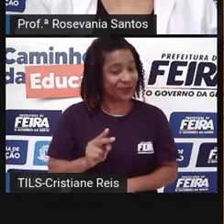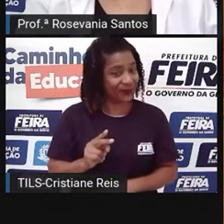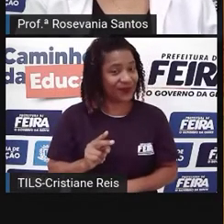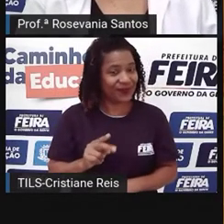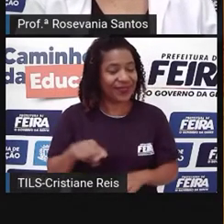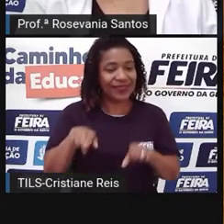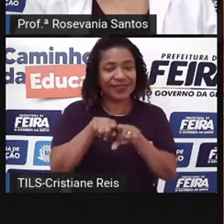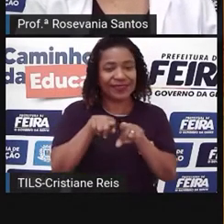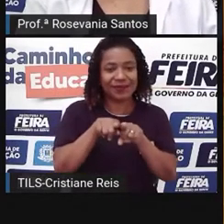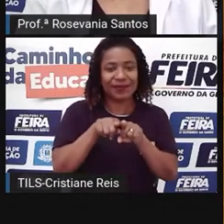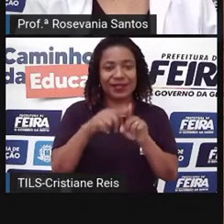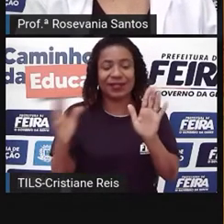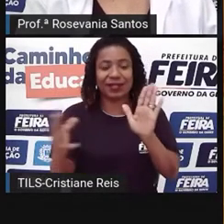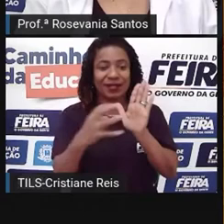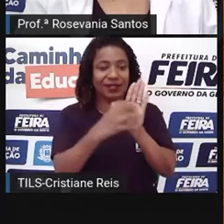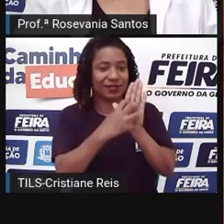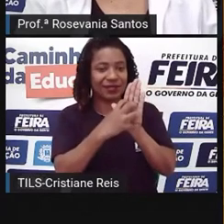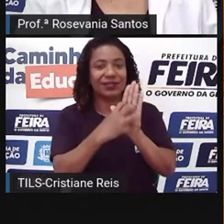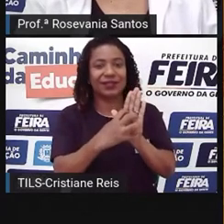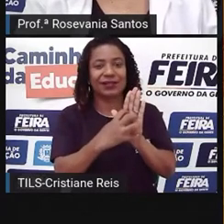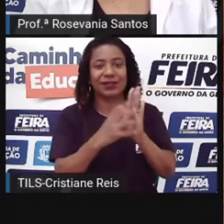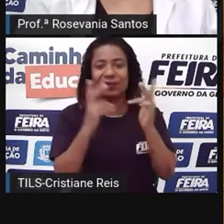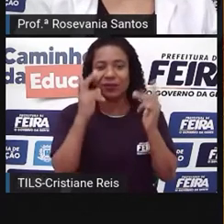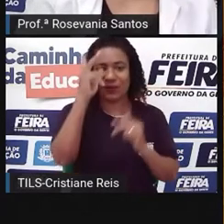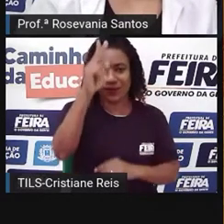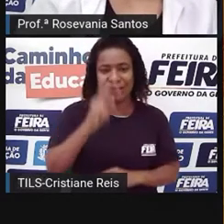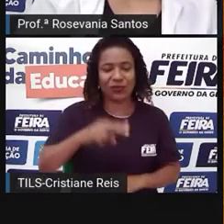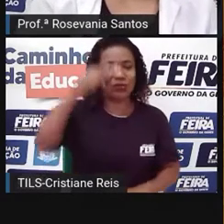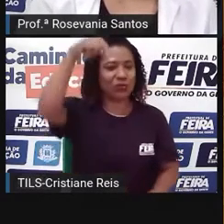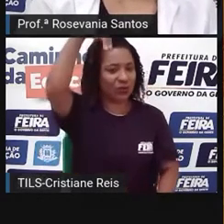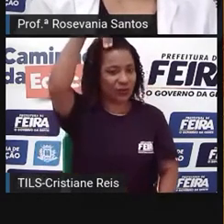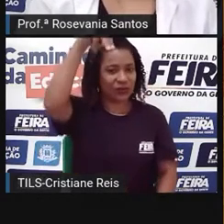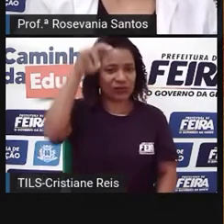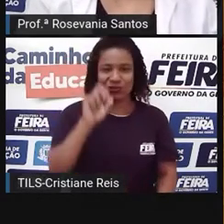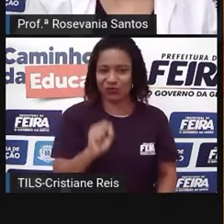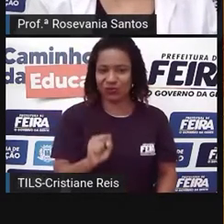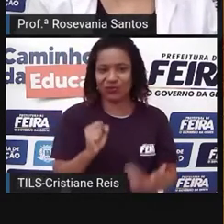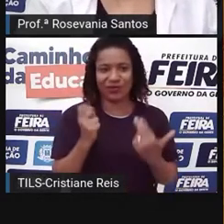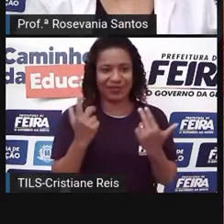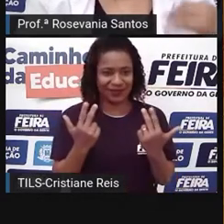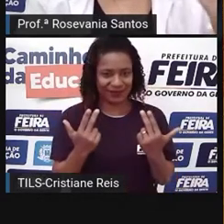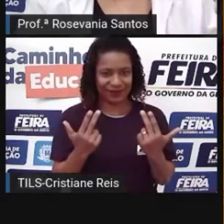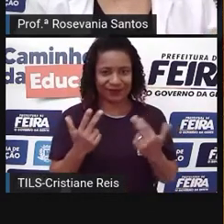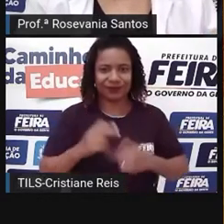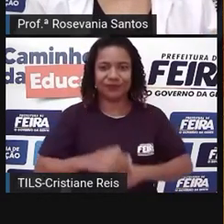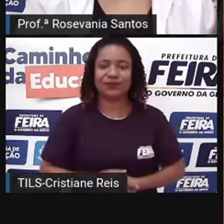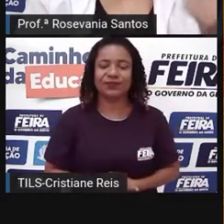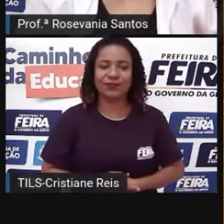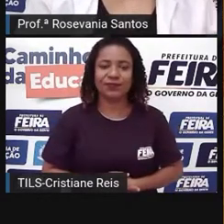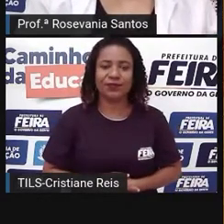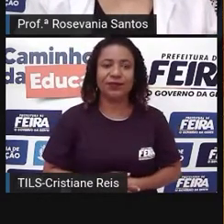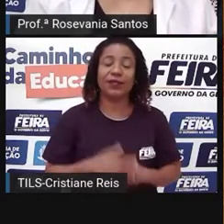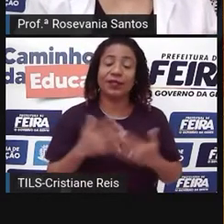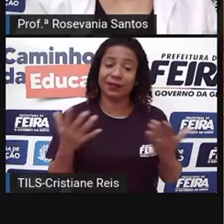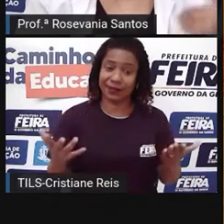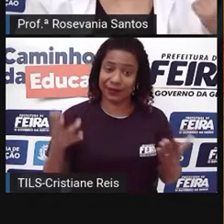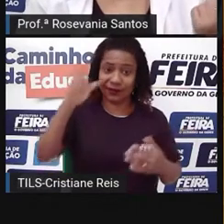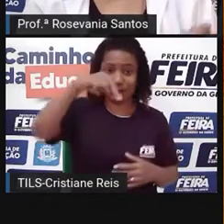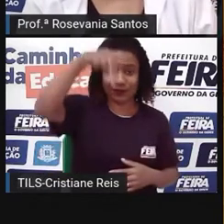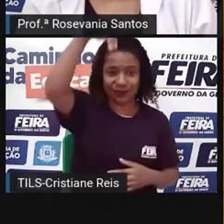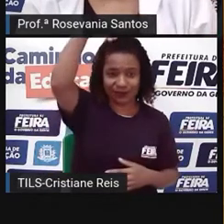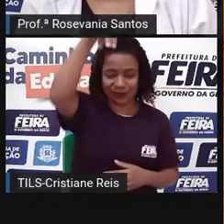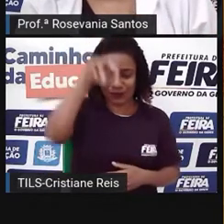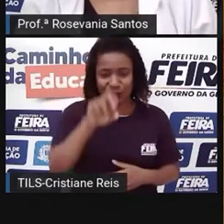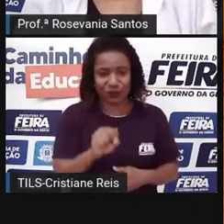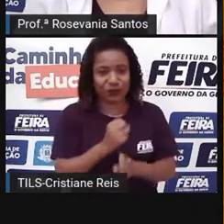nessa área central do planeta são a mesma que eu tenho tanto no norte quanto no sul. É tanto que eu vou ter deserto no norte, deserto no sul, área